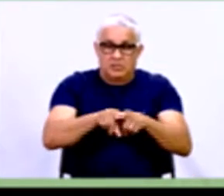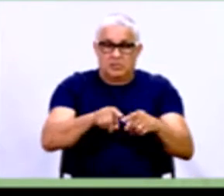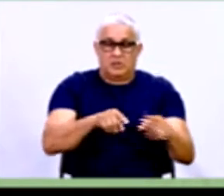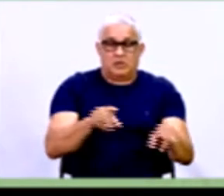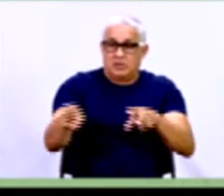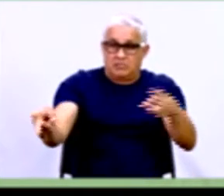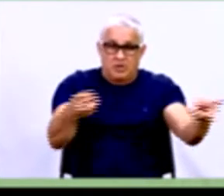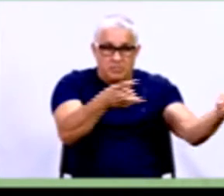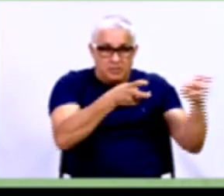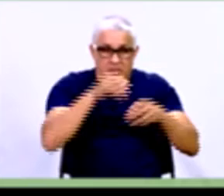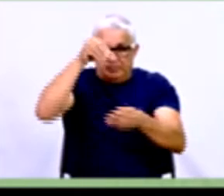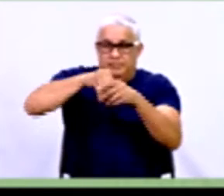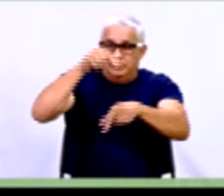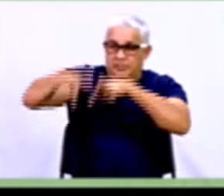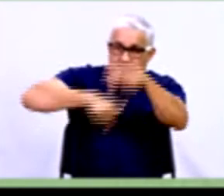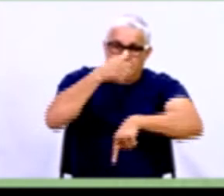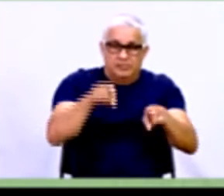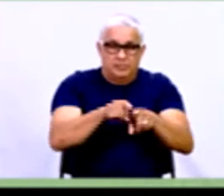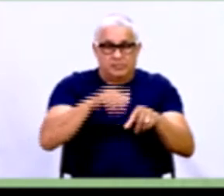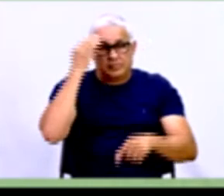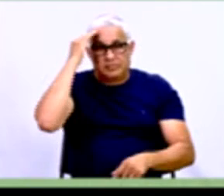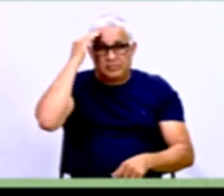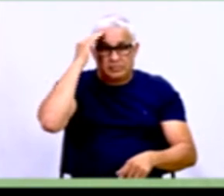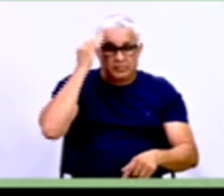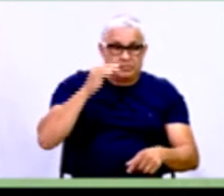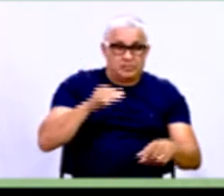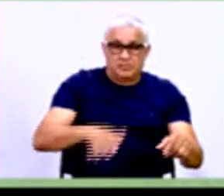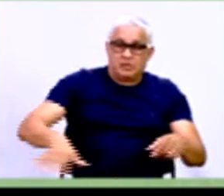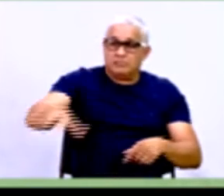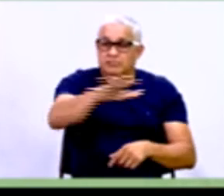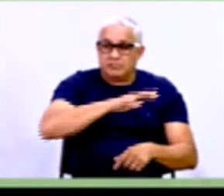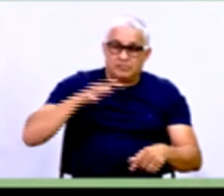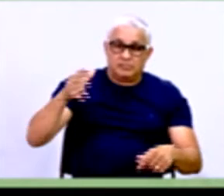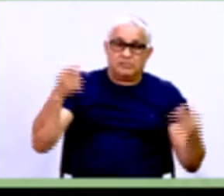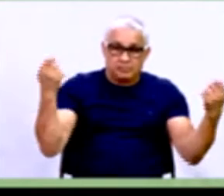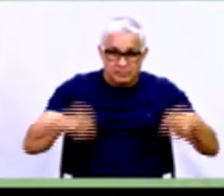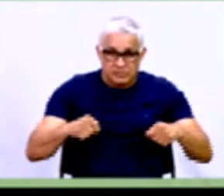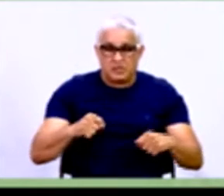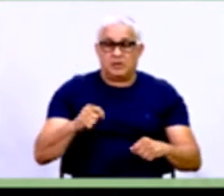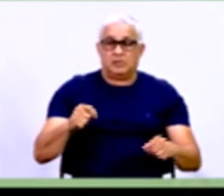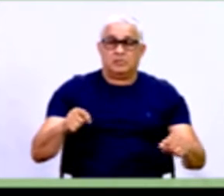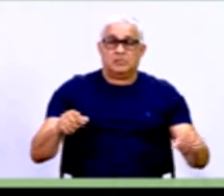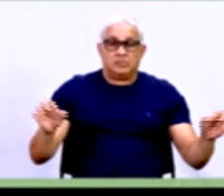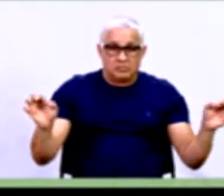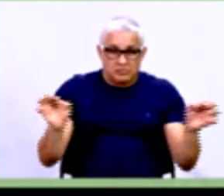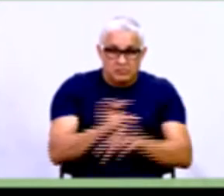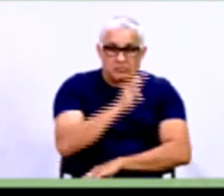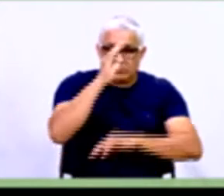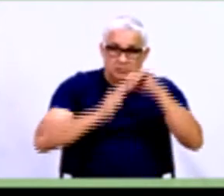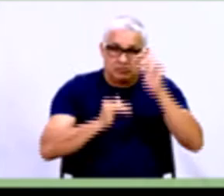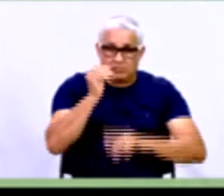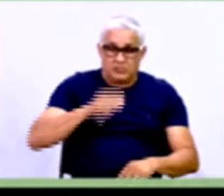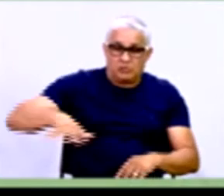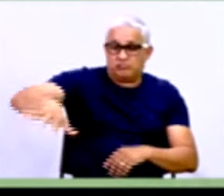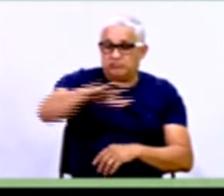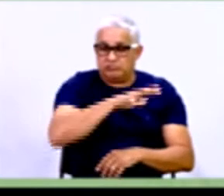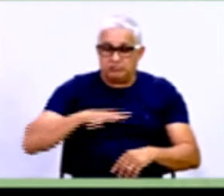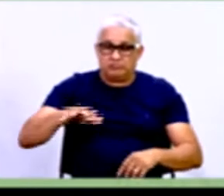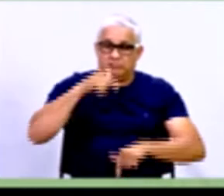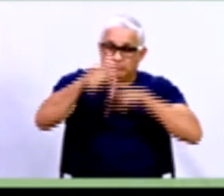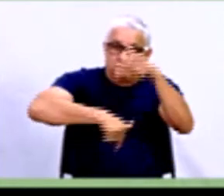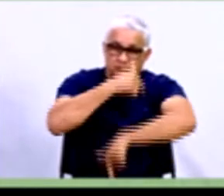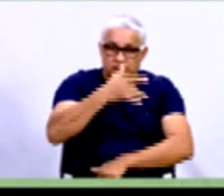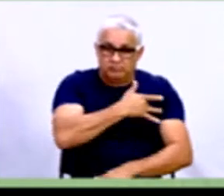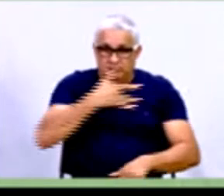ambiente de trabalho e ainda compreender os procedimentos necessários para a formação de um ambiente de trabalho saudável e